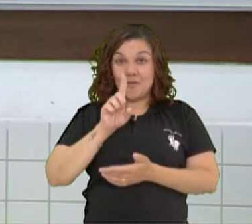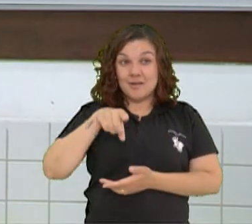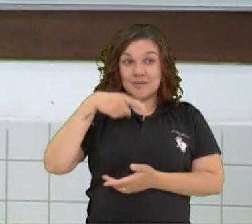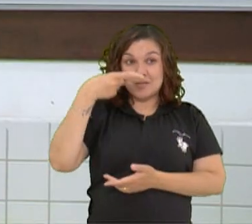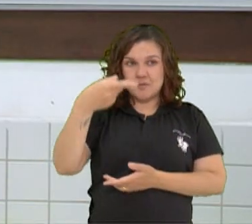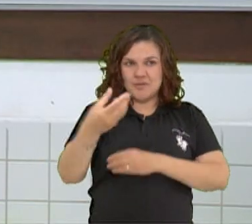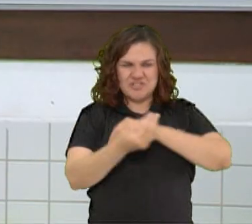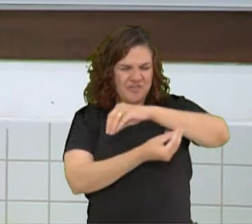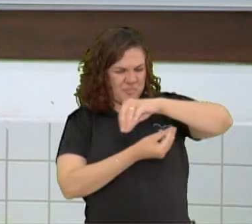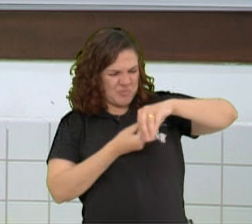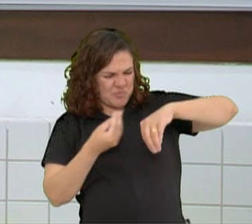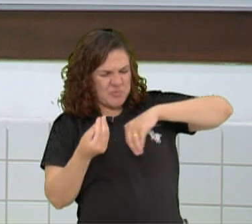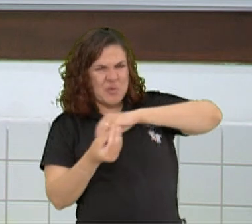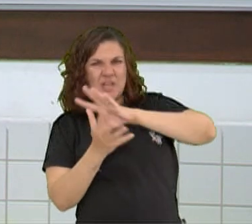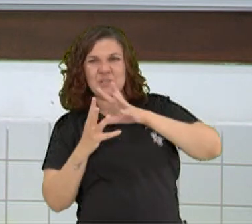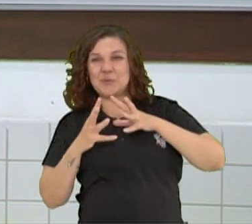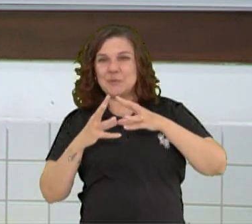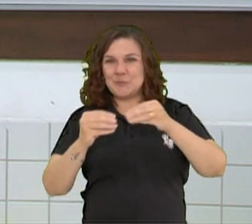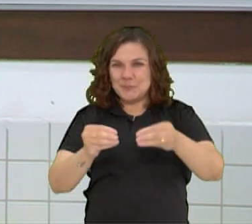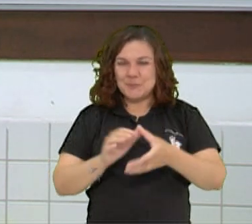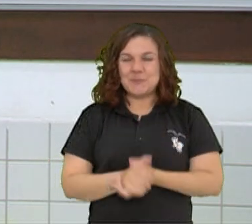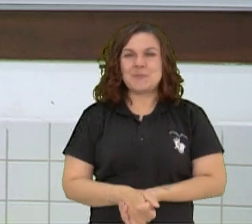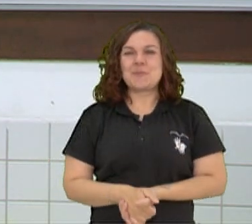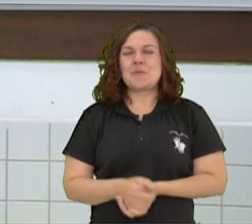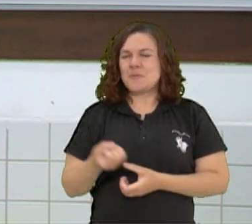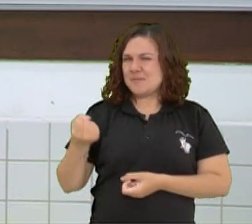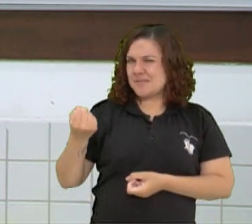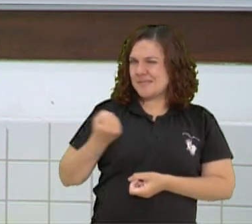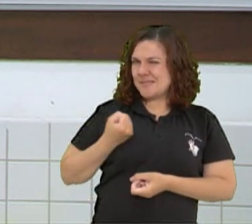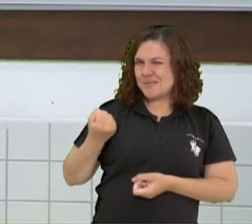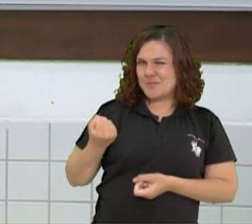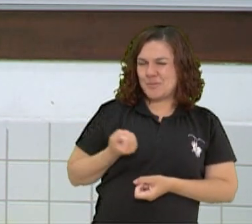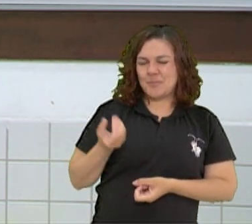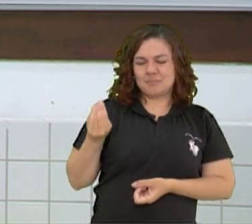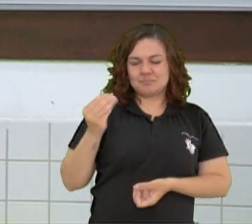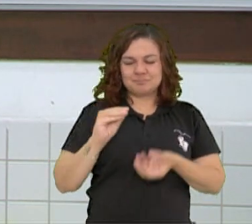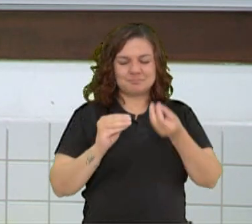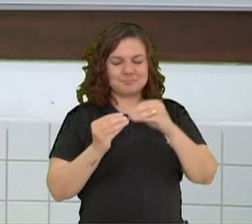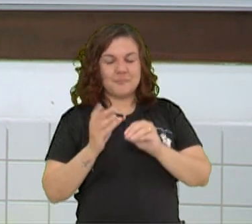gente vai misturar todas essas operações, esses números racionais,